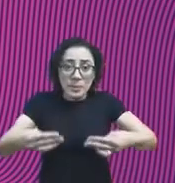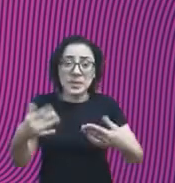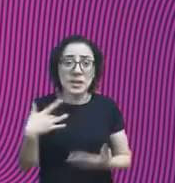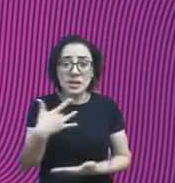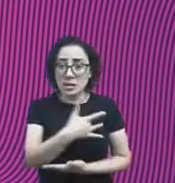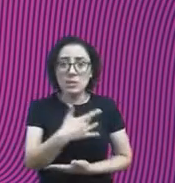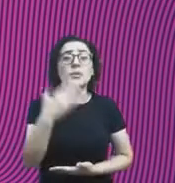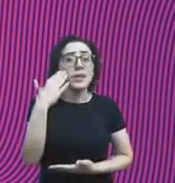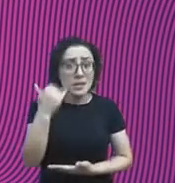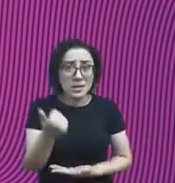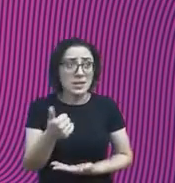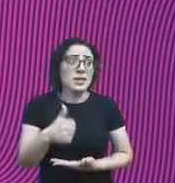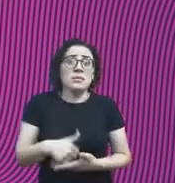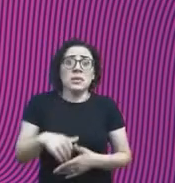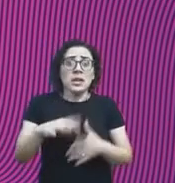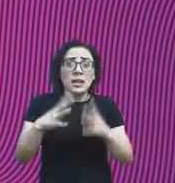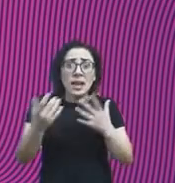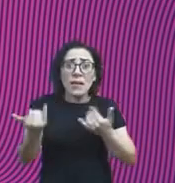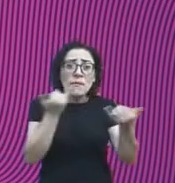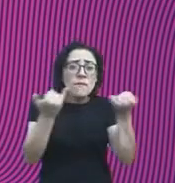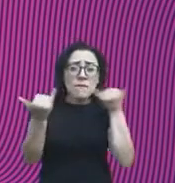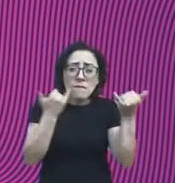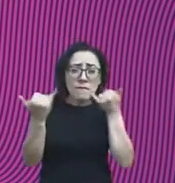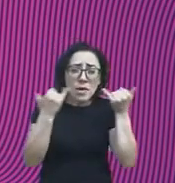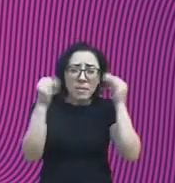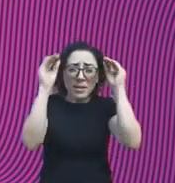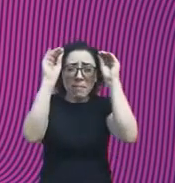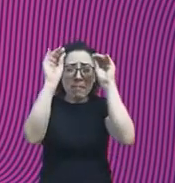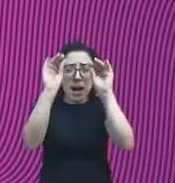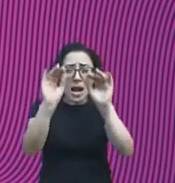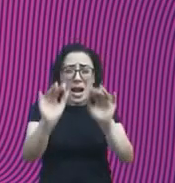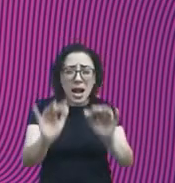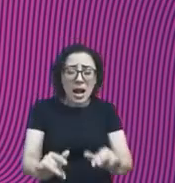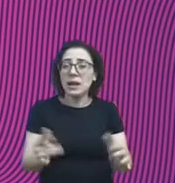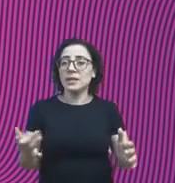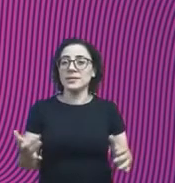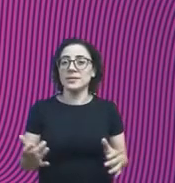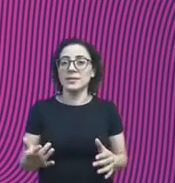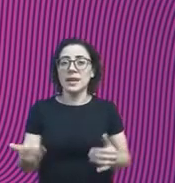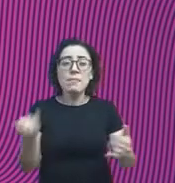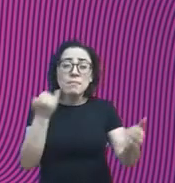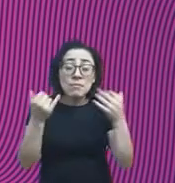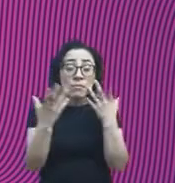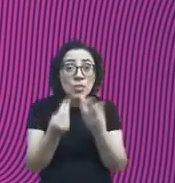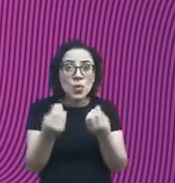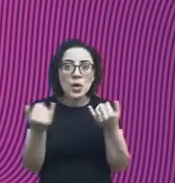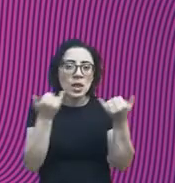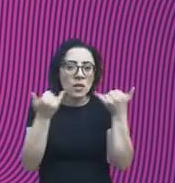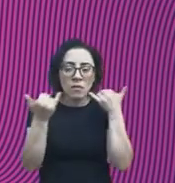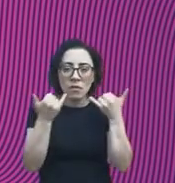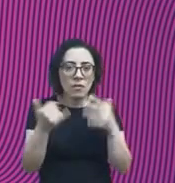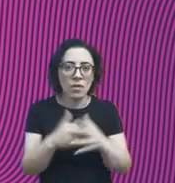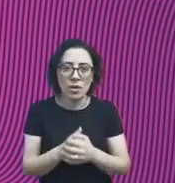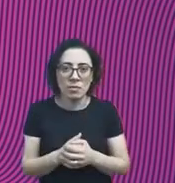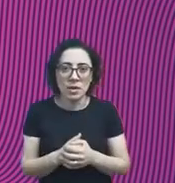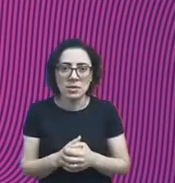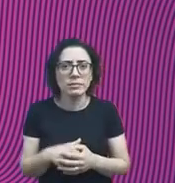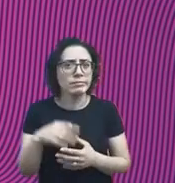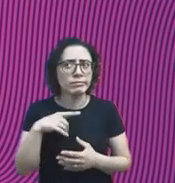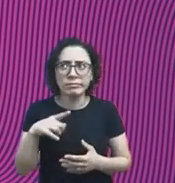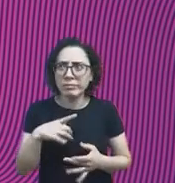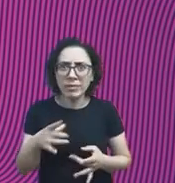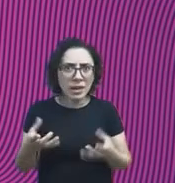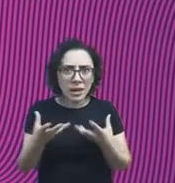de informação e quase nenhum dado. E a pandemia mostrou isso. Eu não sei hoje, mas na época que eu